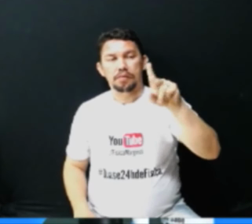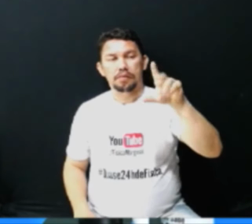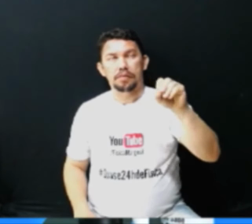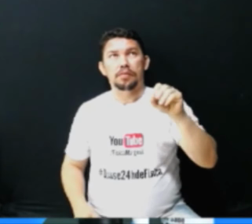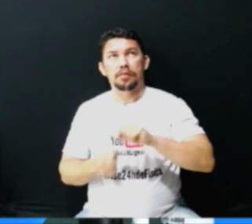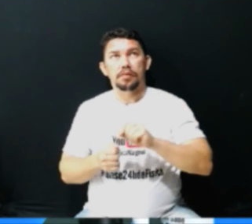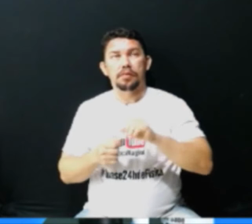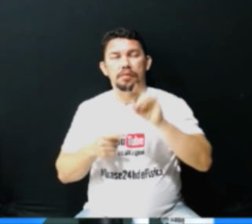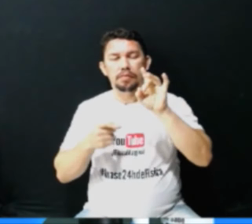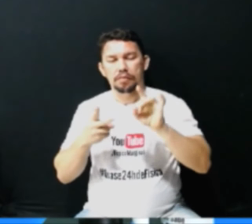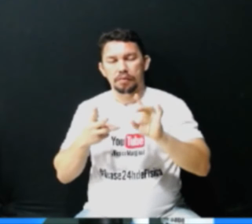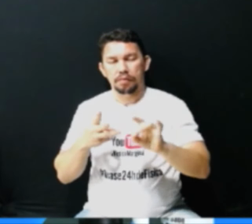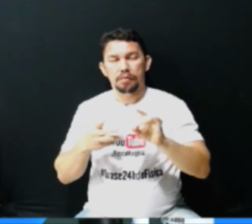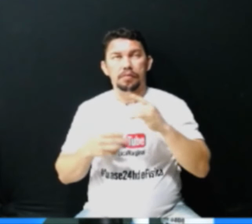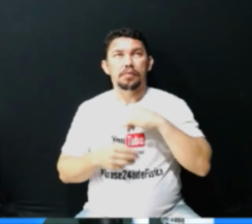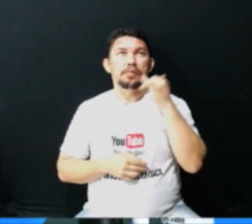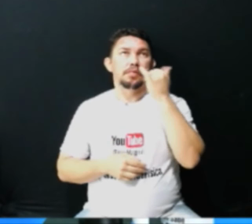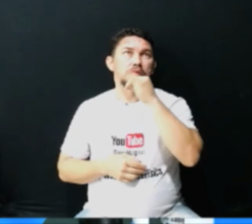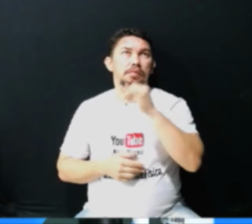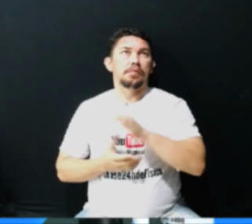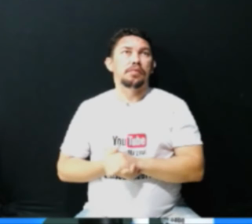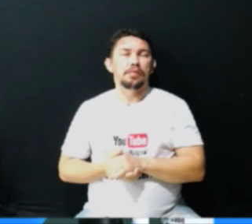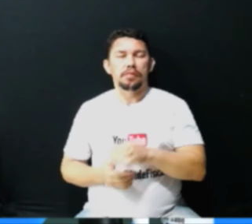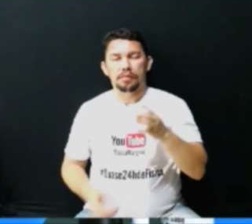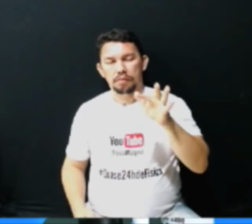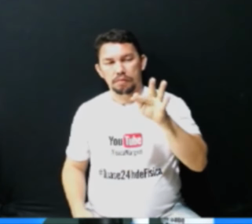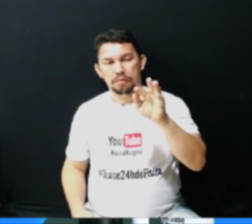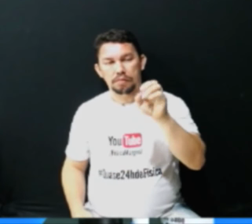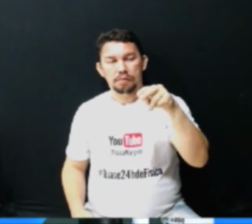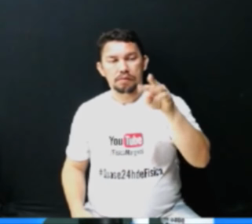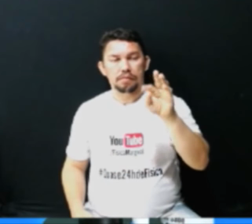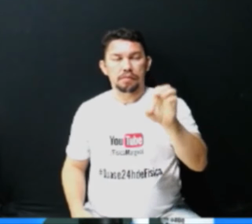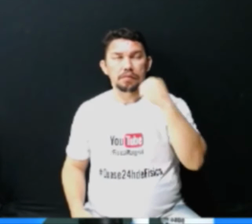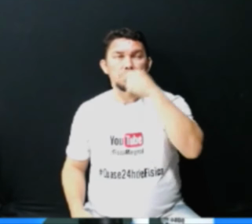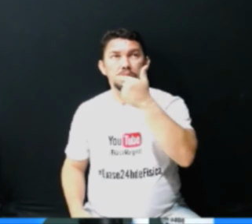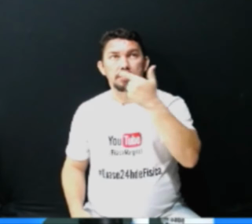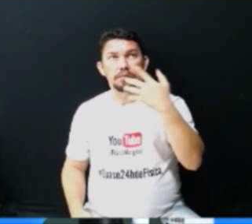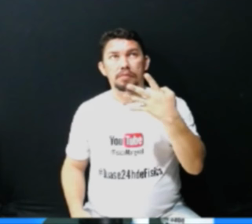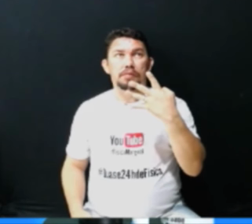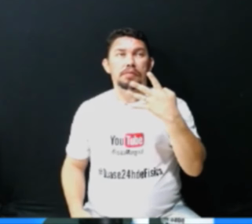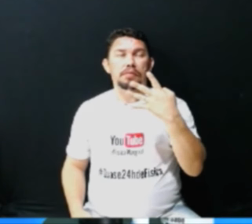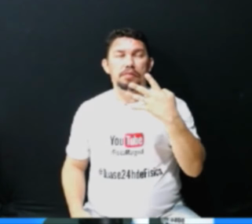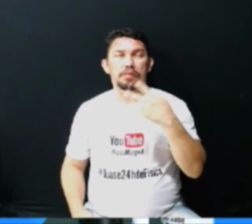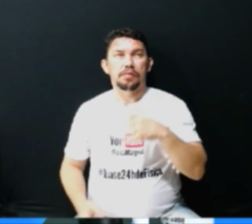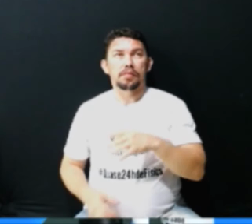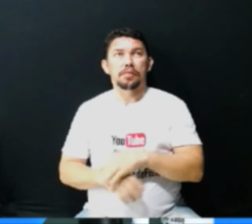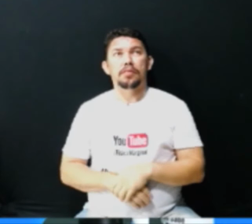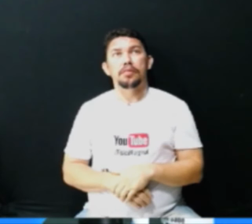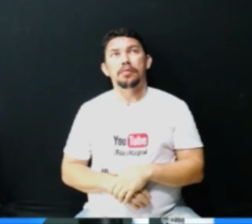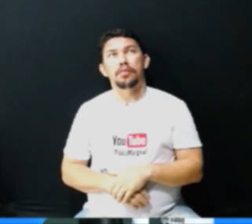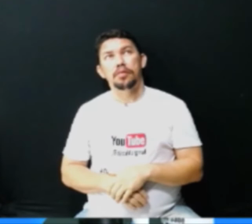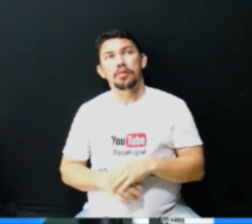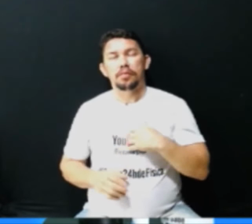das lâmpadas. A tensão na fonte continua sendo 24 volts, porque eu não alterei, né? 24 volts aqui, dando um pouquinho menos ali